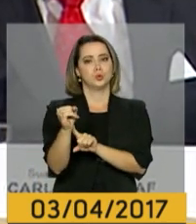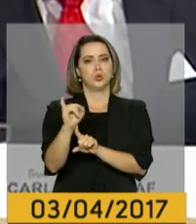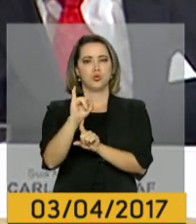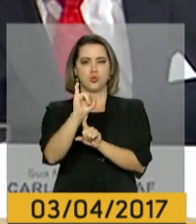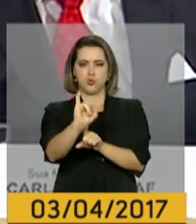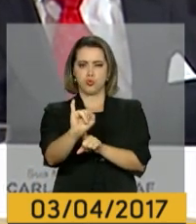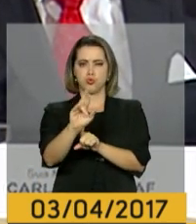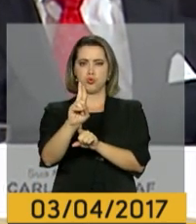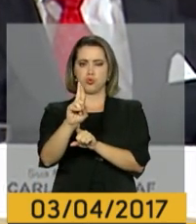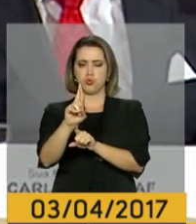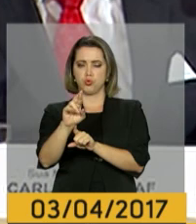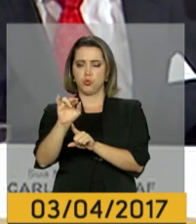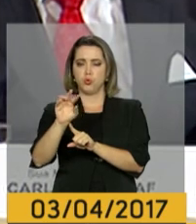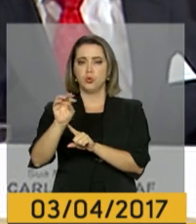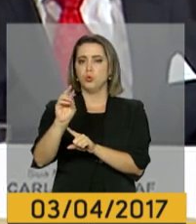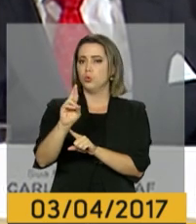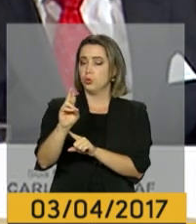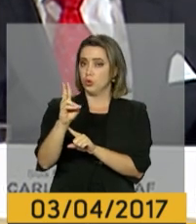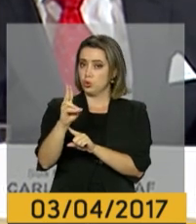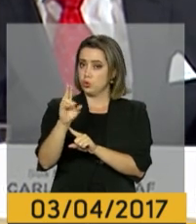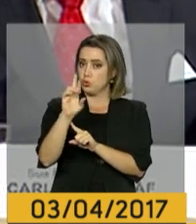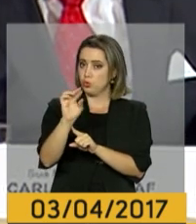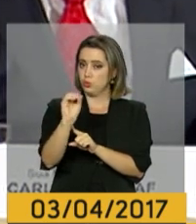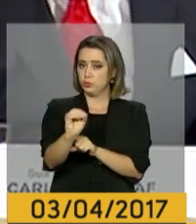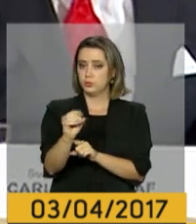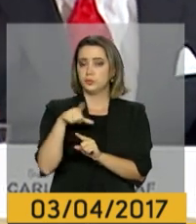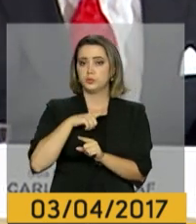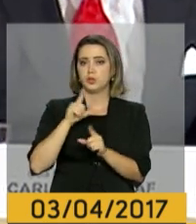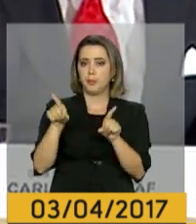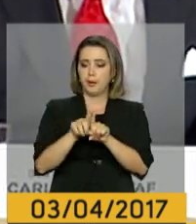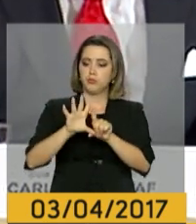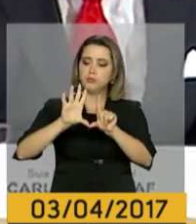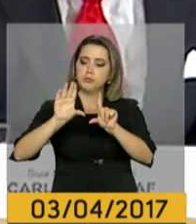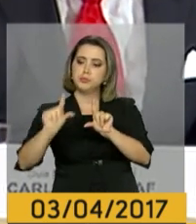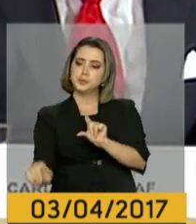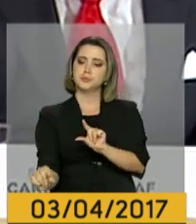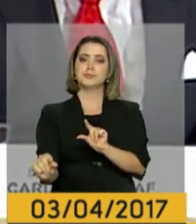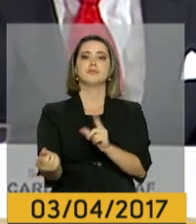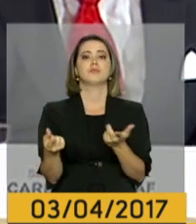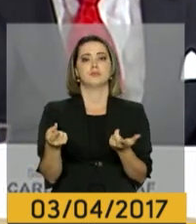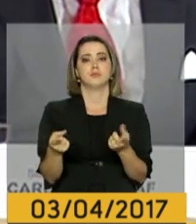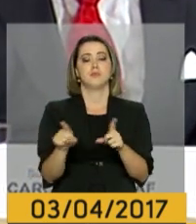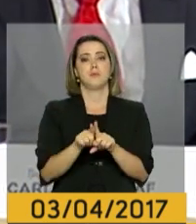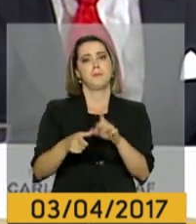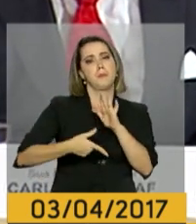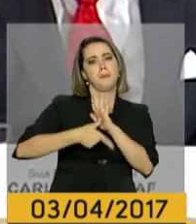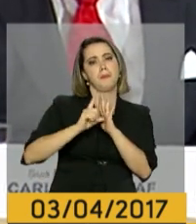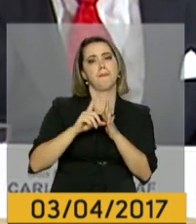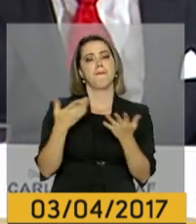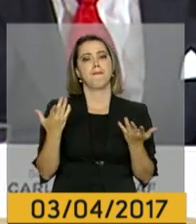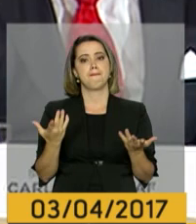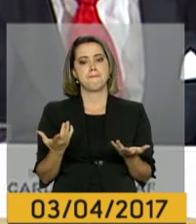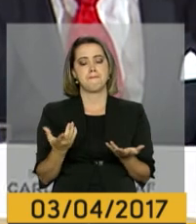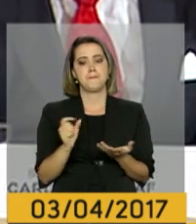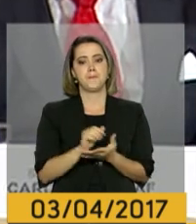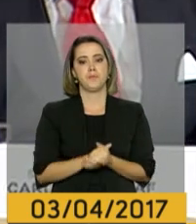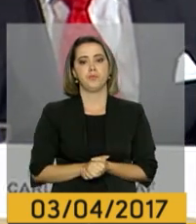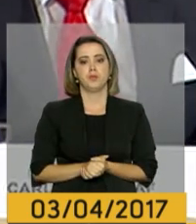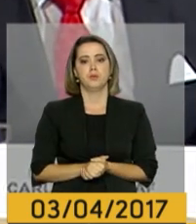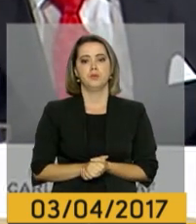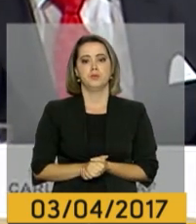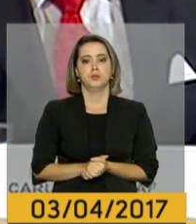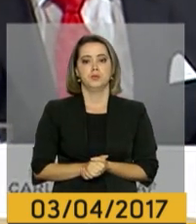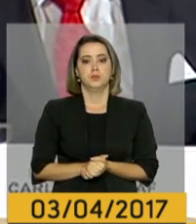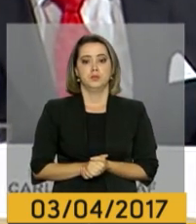estão em queda. Ainda recentemente, em reunião, senhor governador, Majestade, presidente do